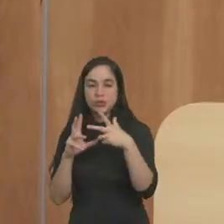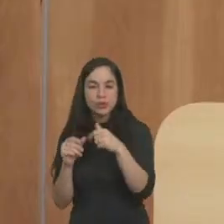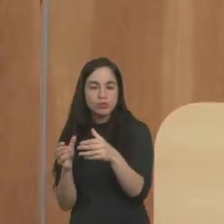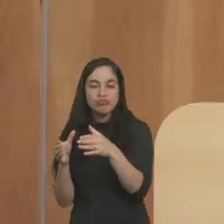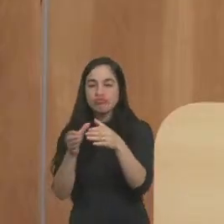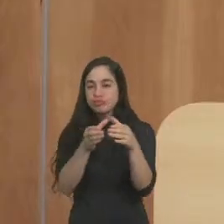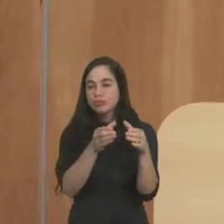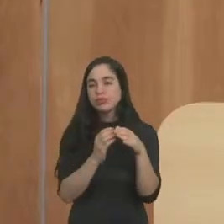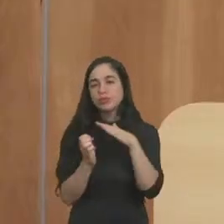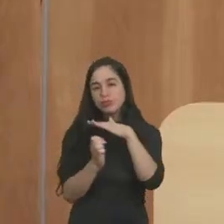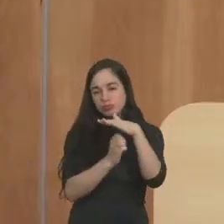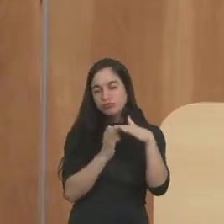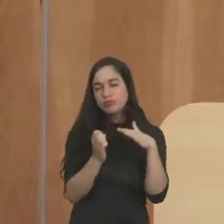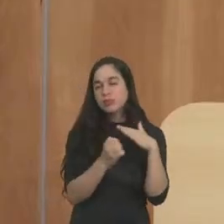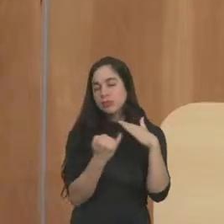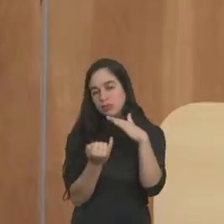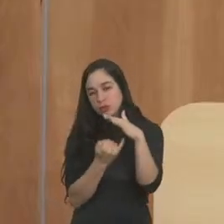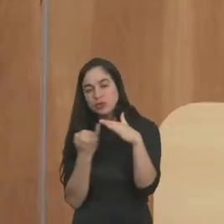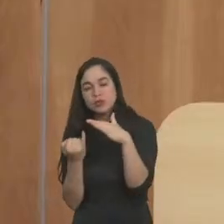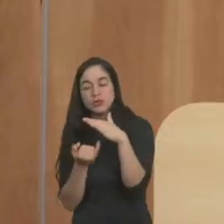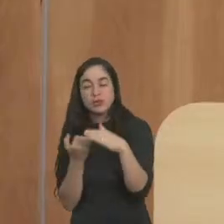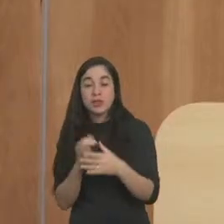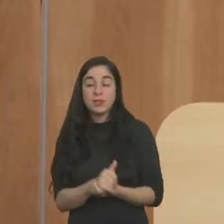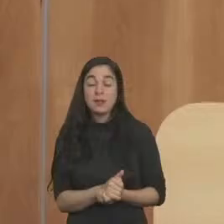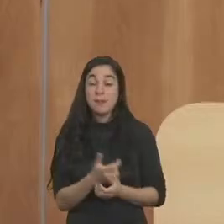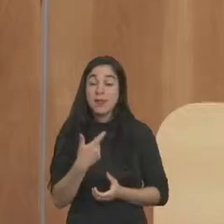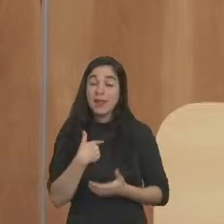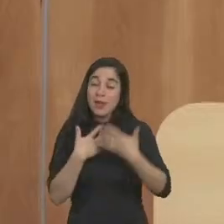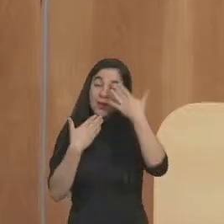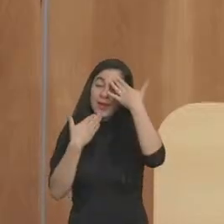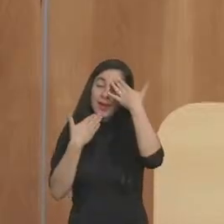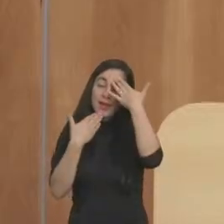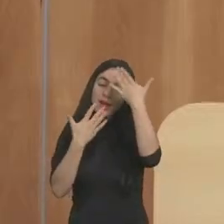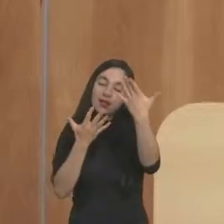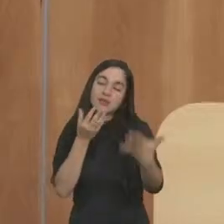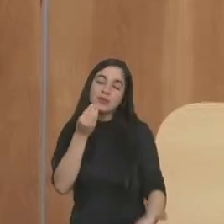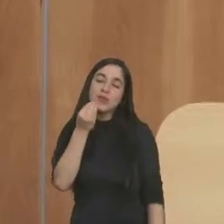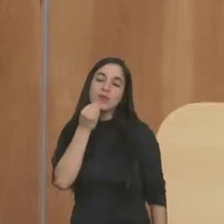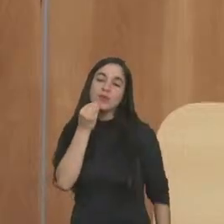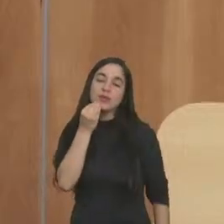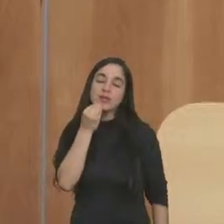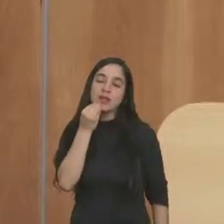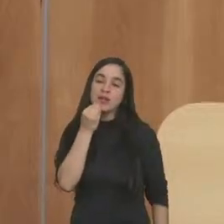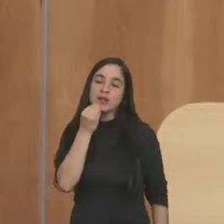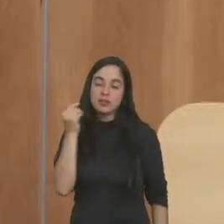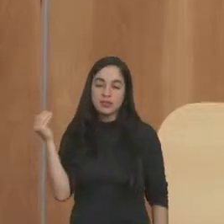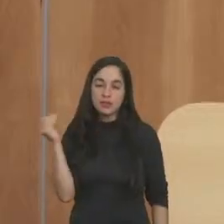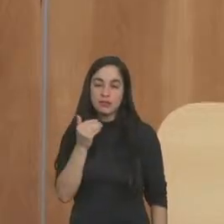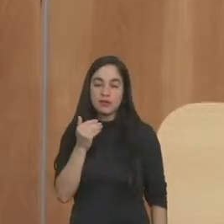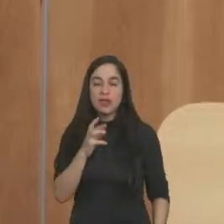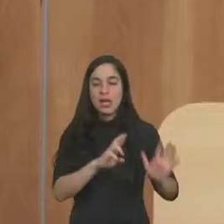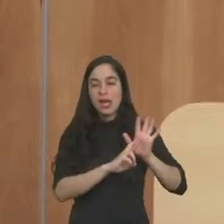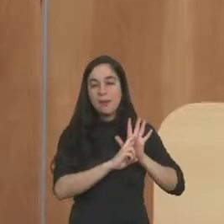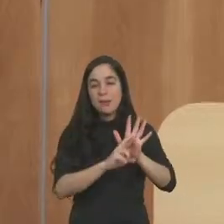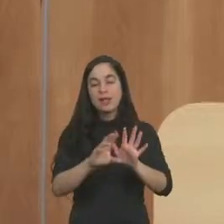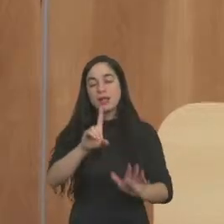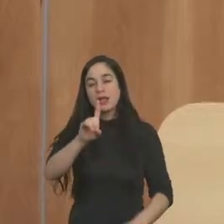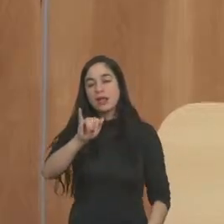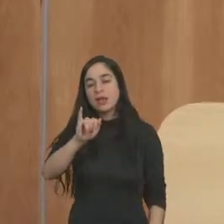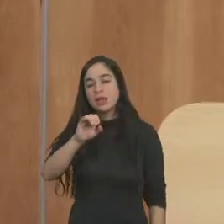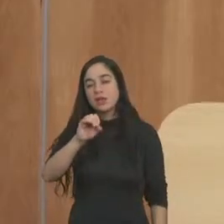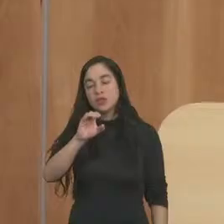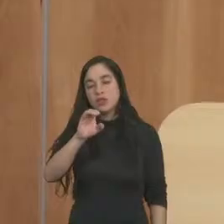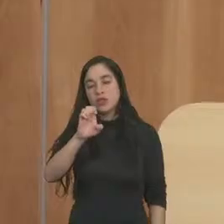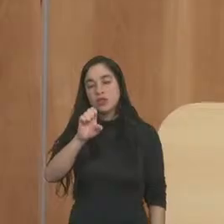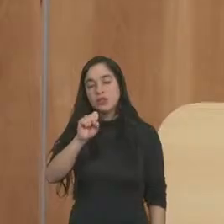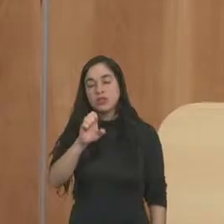possa ter. Dessa forma, eu agradeço muito essa oportunidade de estar aqui representando a Diocese. Quero mencionar que a